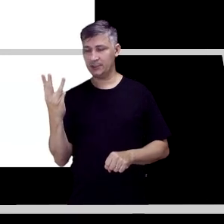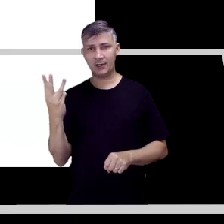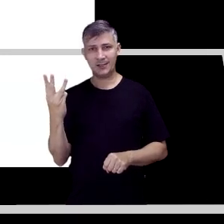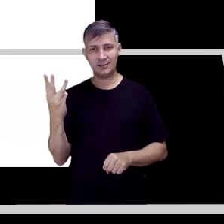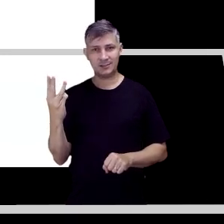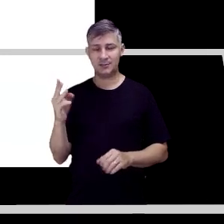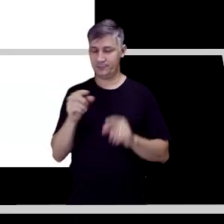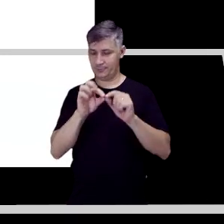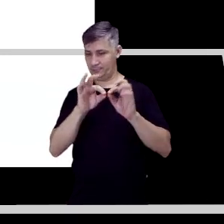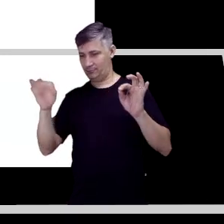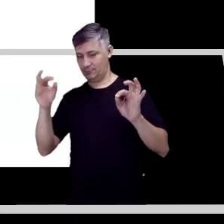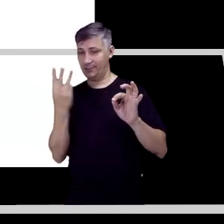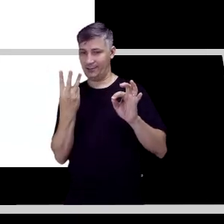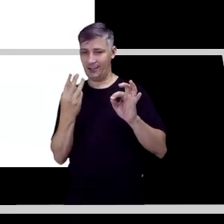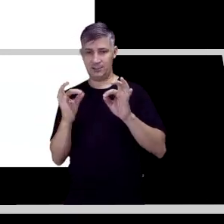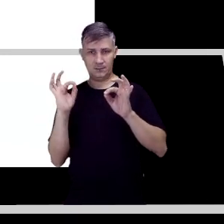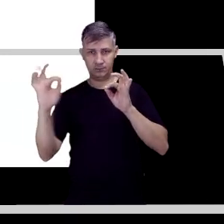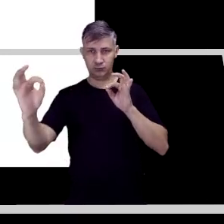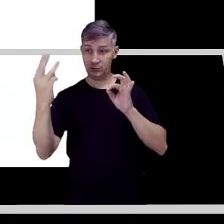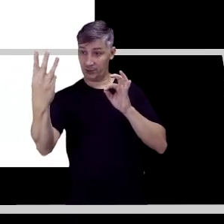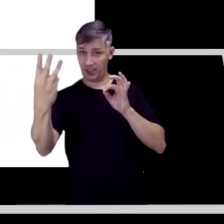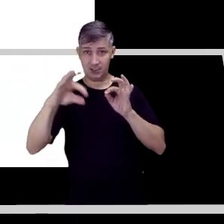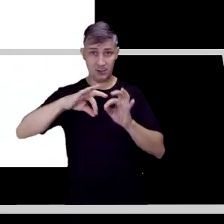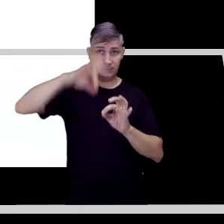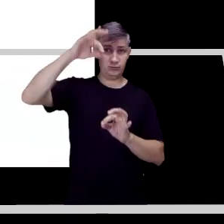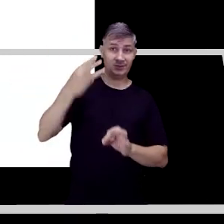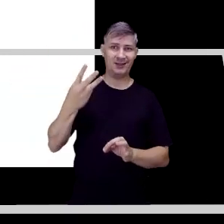de 3x3x3, ou seja, são cubos, tá?